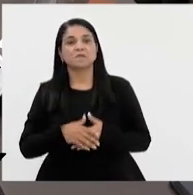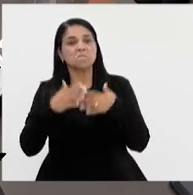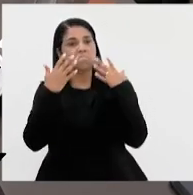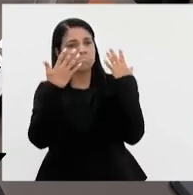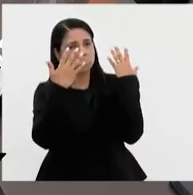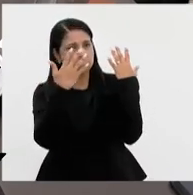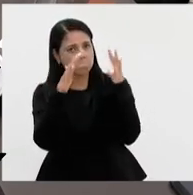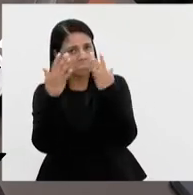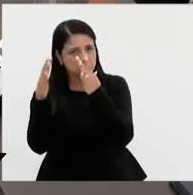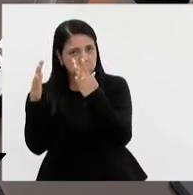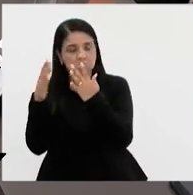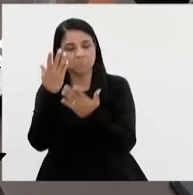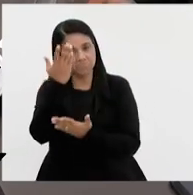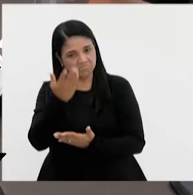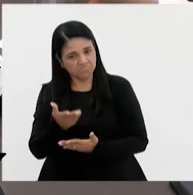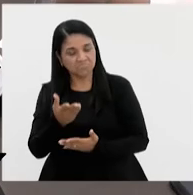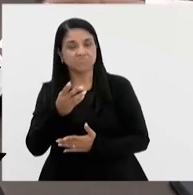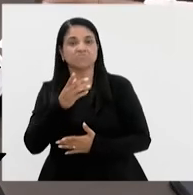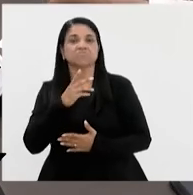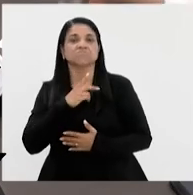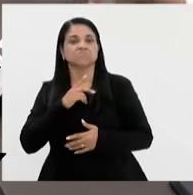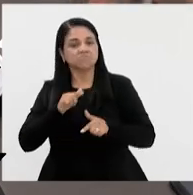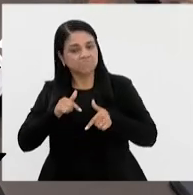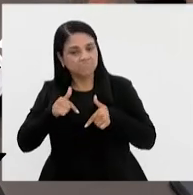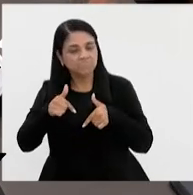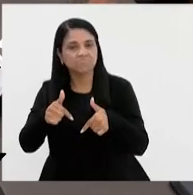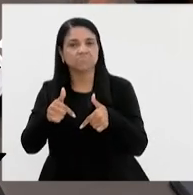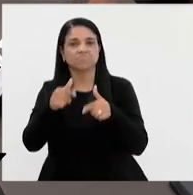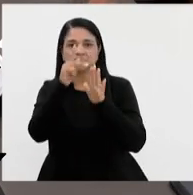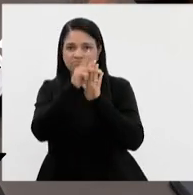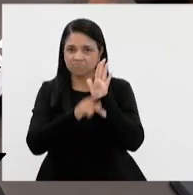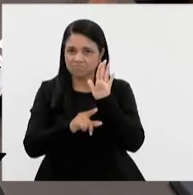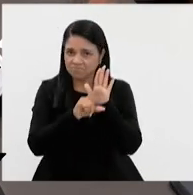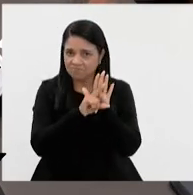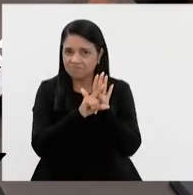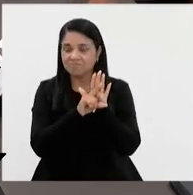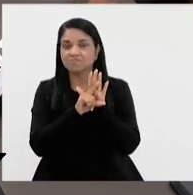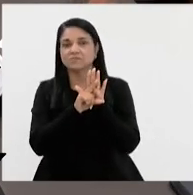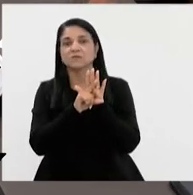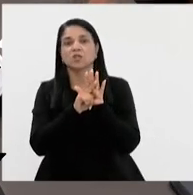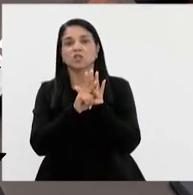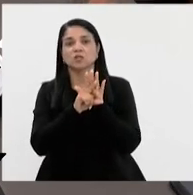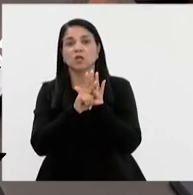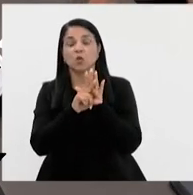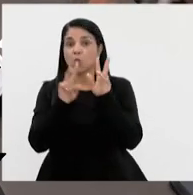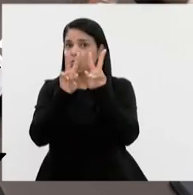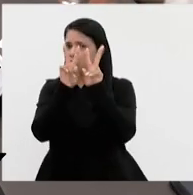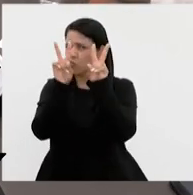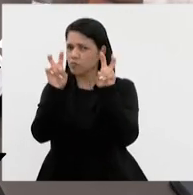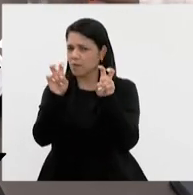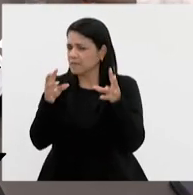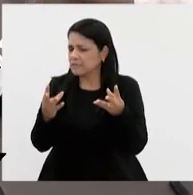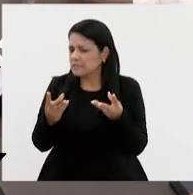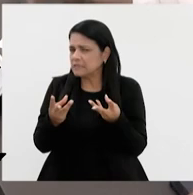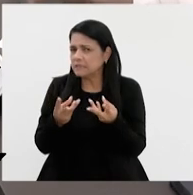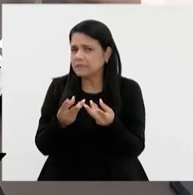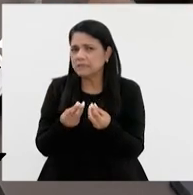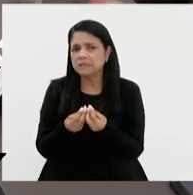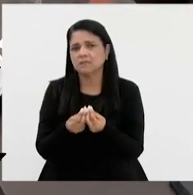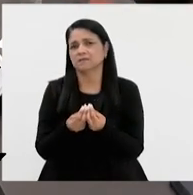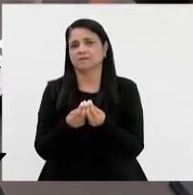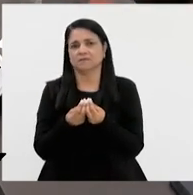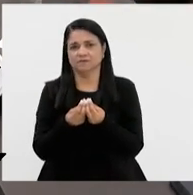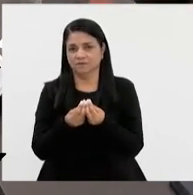Parabenizar, né, Vossa Excelência. Obrigado. Pela iniciativa, porque eu acho que, sem sombra de dúvidas, é um tema muito sensível para todos